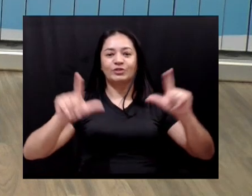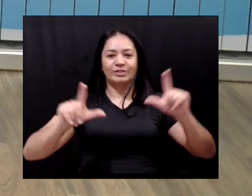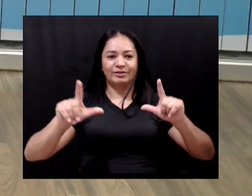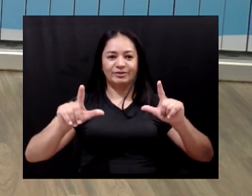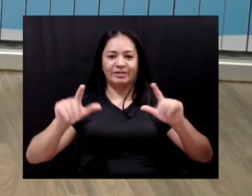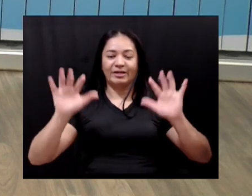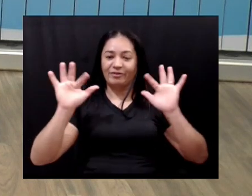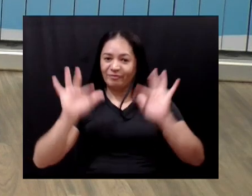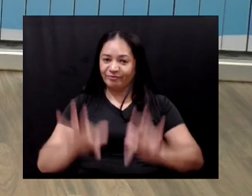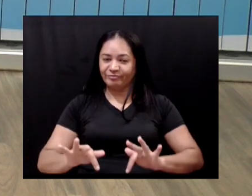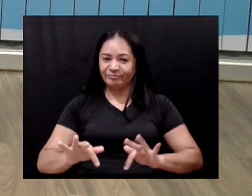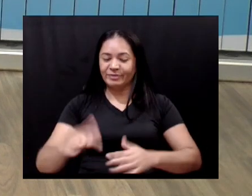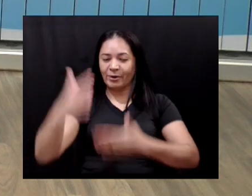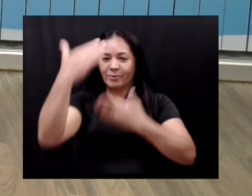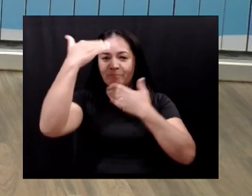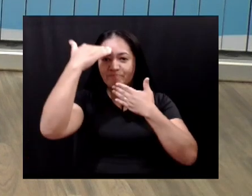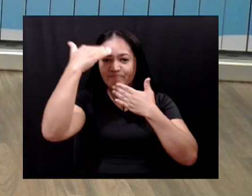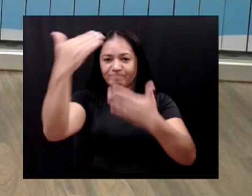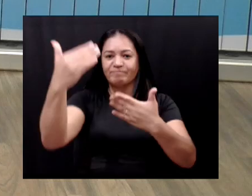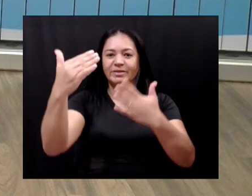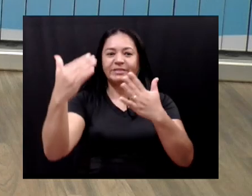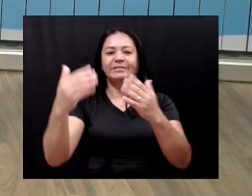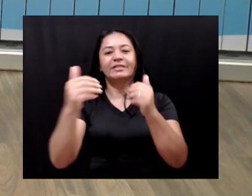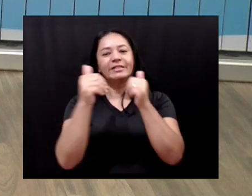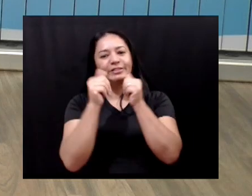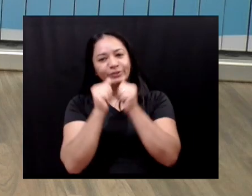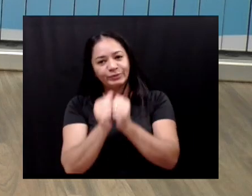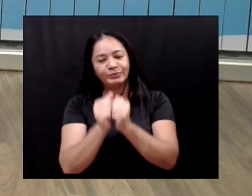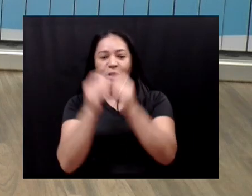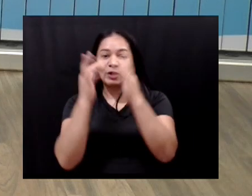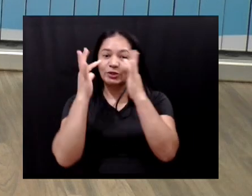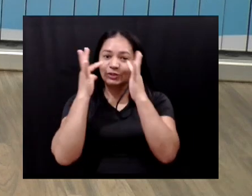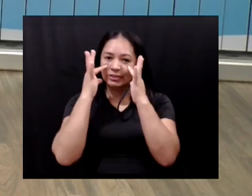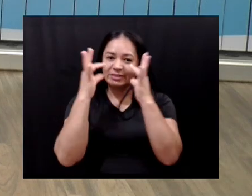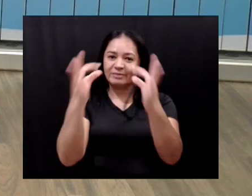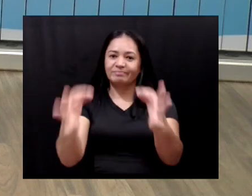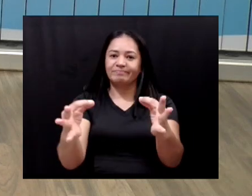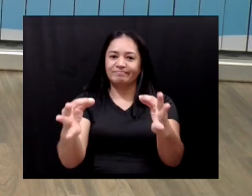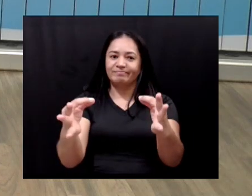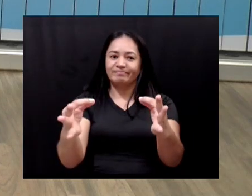Muito obrigado pela sua companhia, pela sua audiência. Continue aqui na